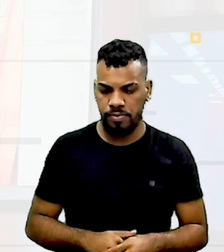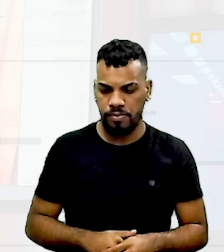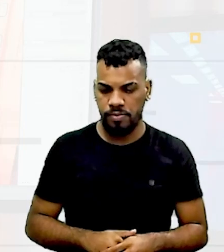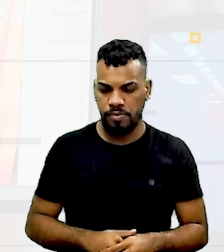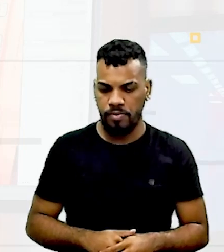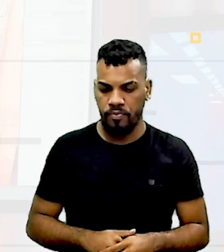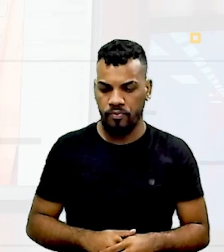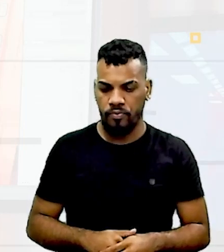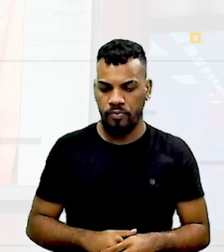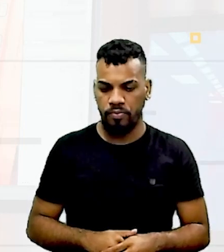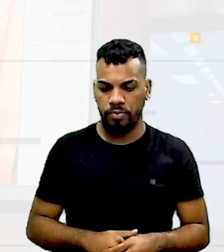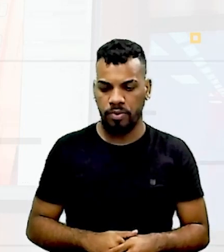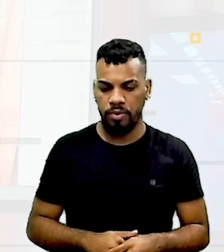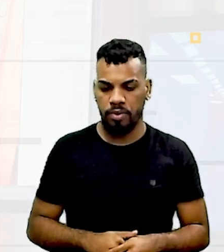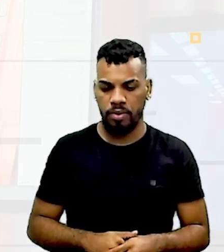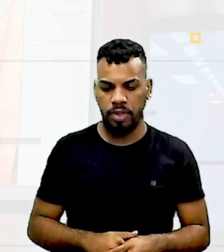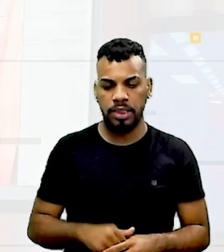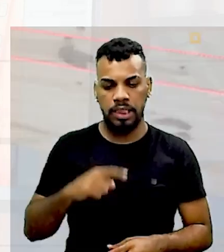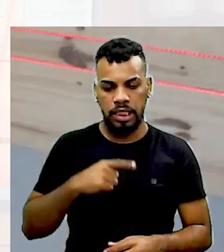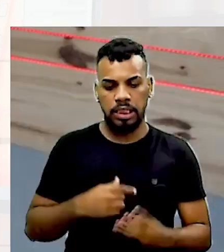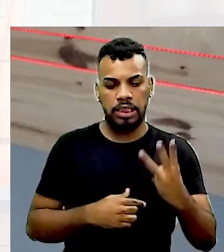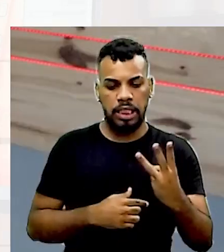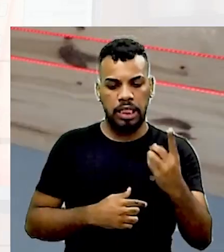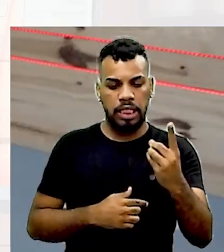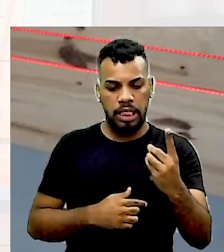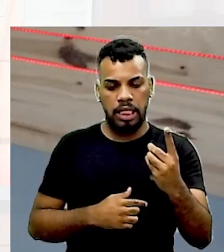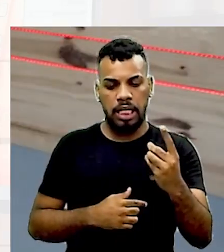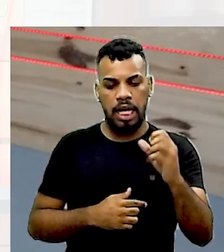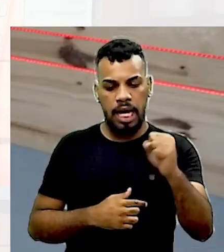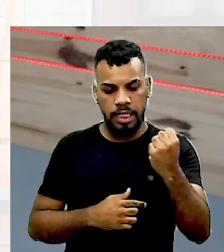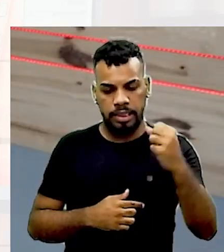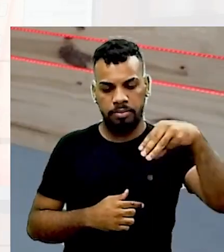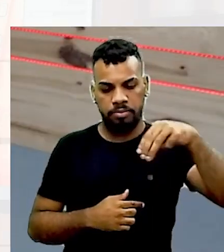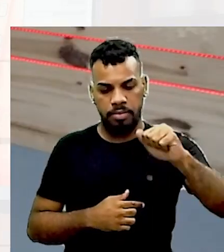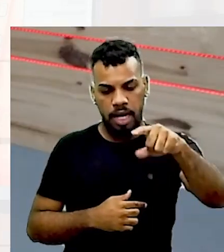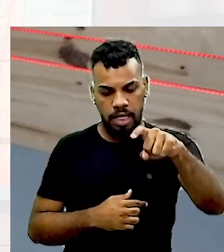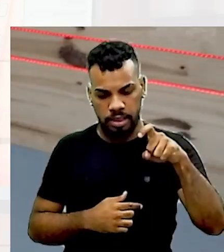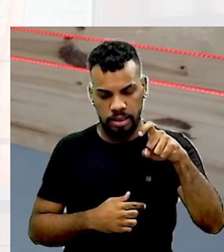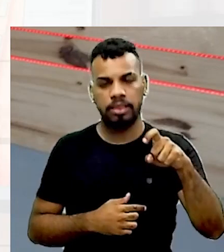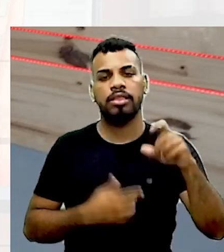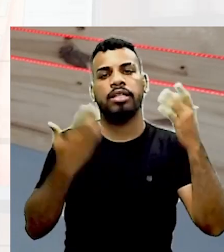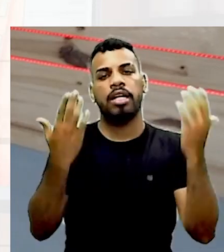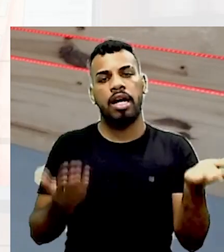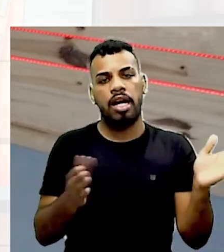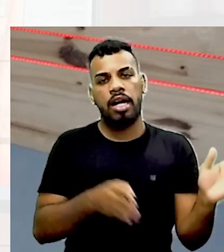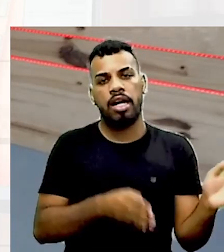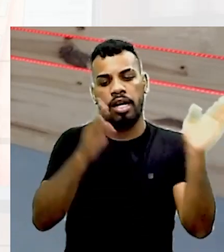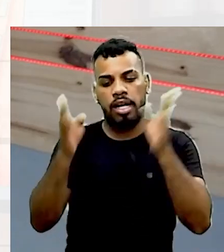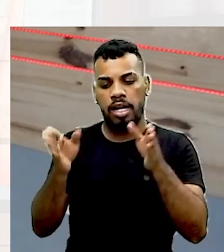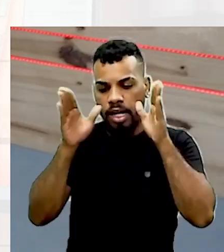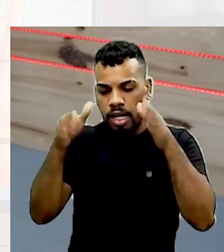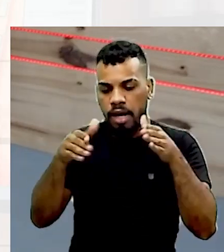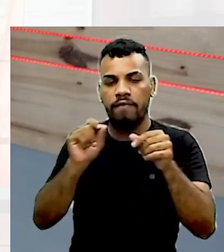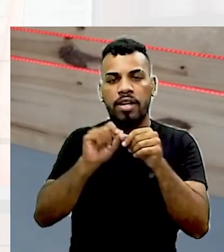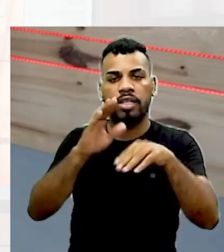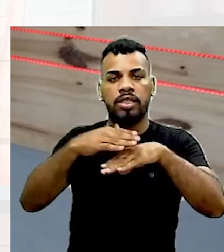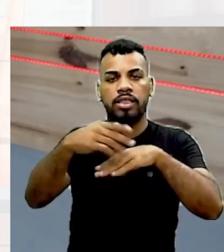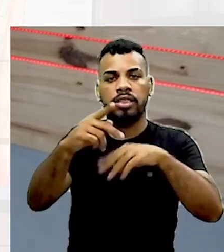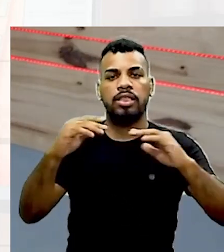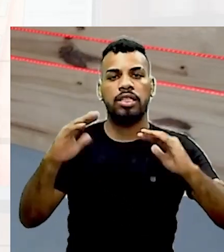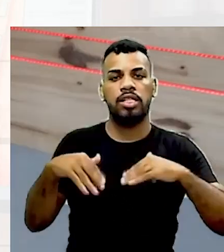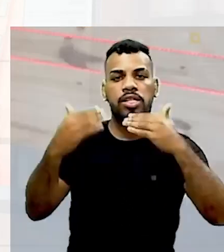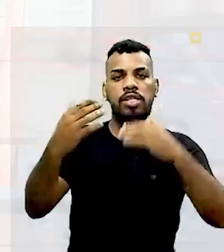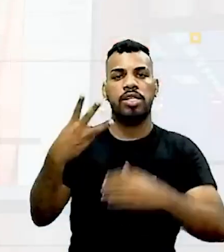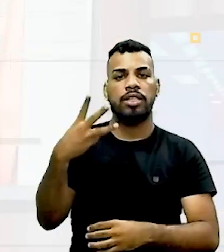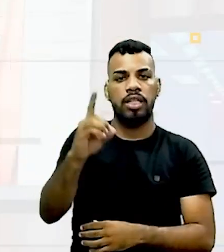trazer foi o 3ds Max, do Autodesk. Ele é mais puxado para você desenvolver